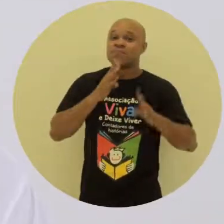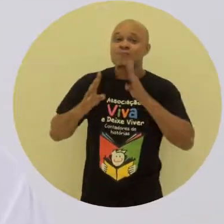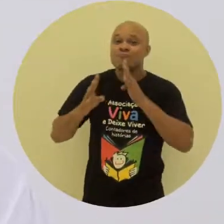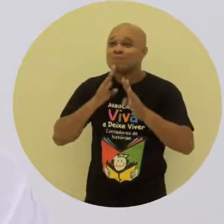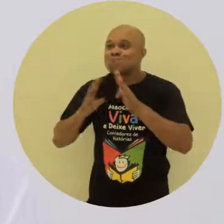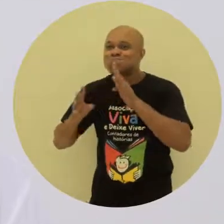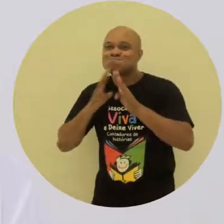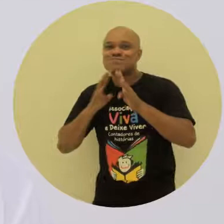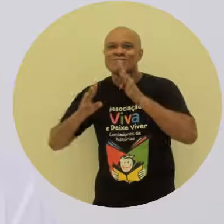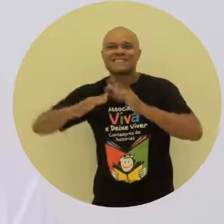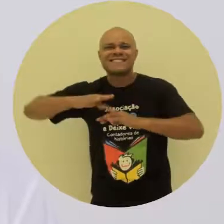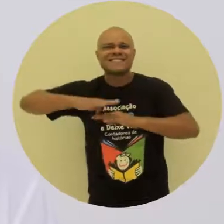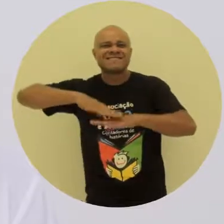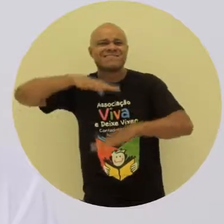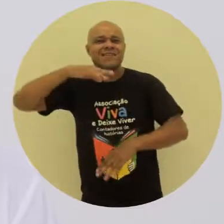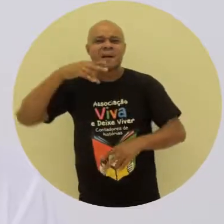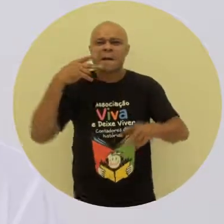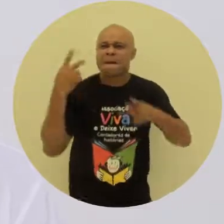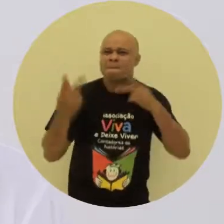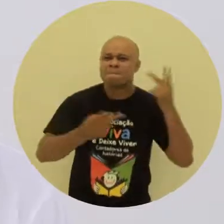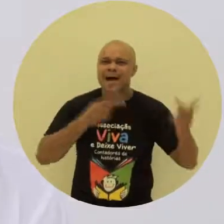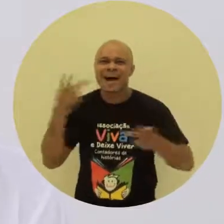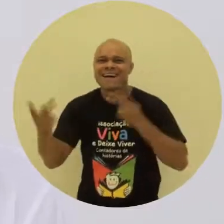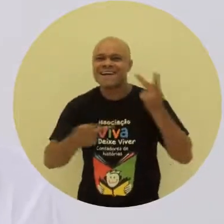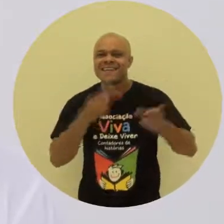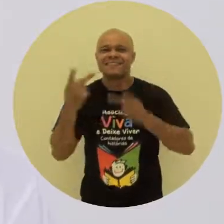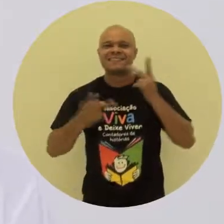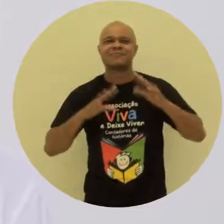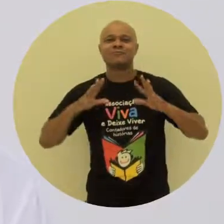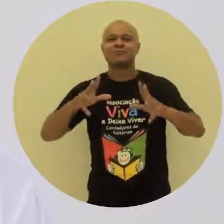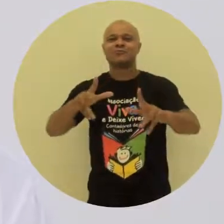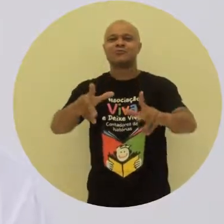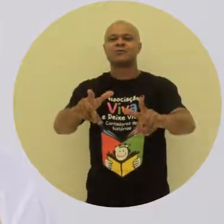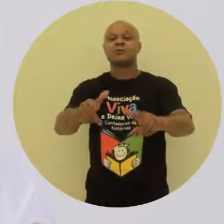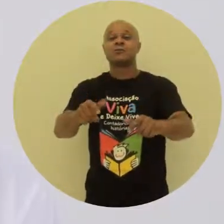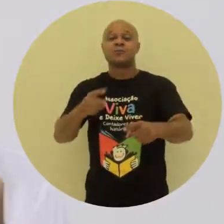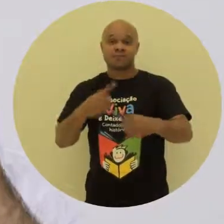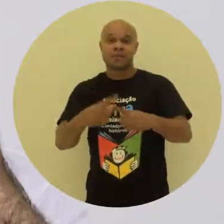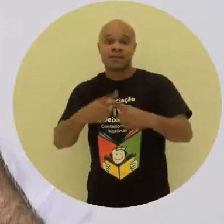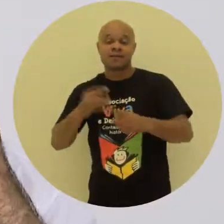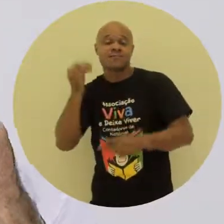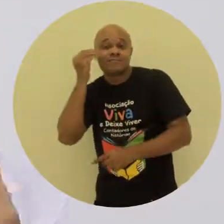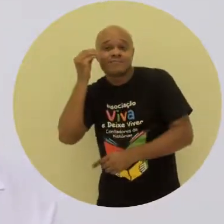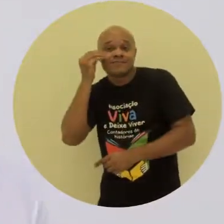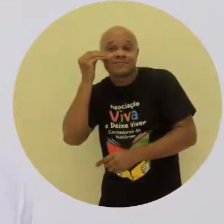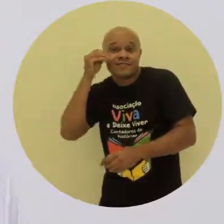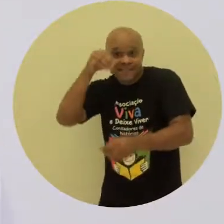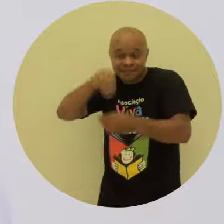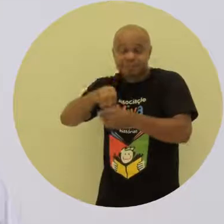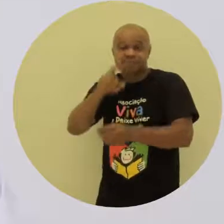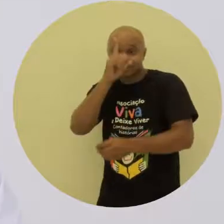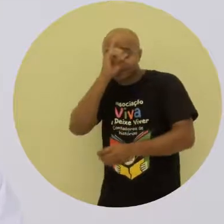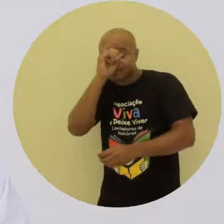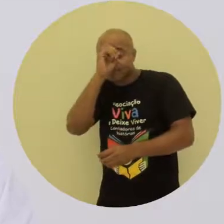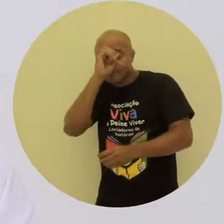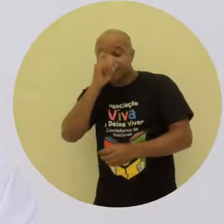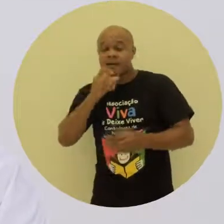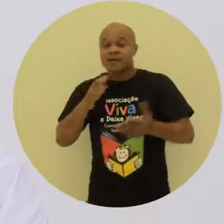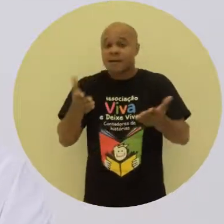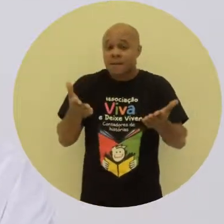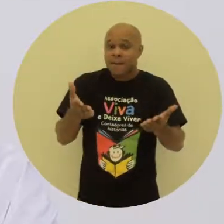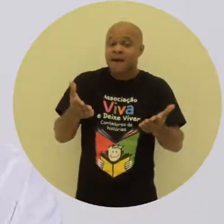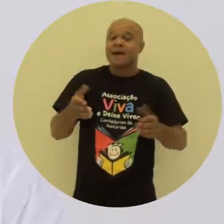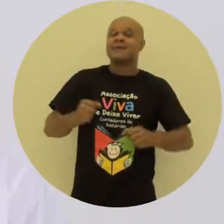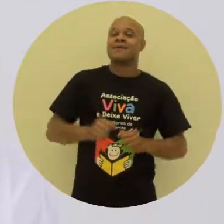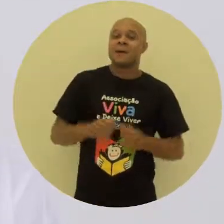mais contação de história, até para a gente poder testar as histórias que serão levadas para dentro da saúde. Outra coisa é a